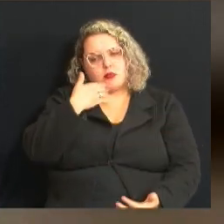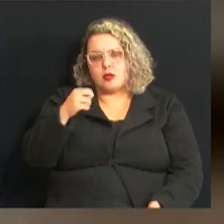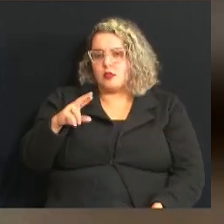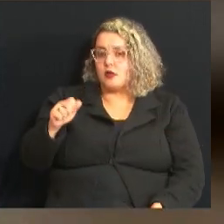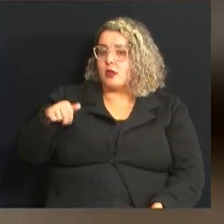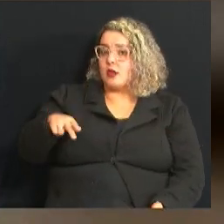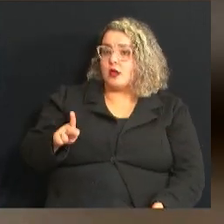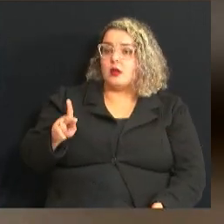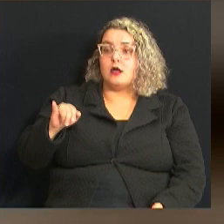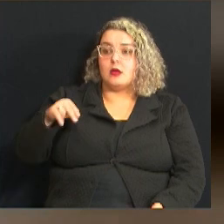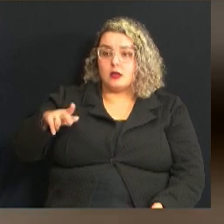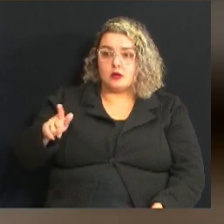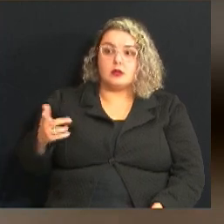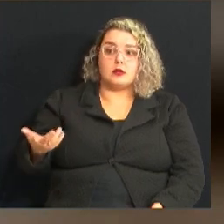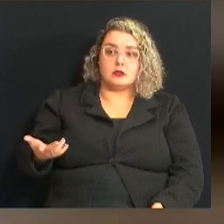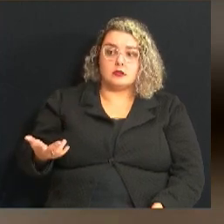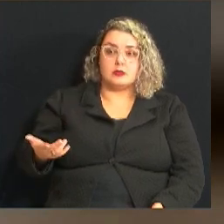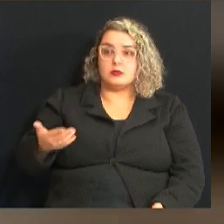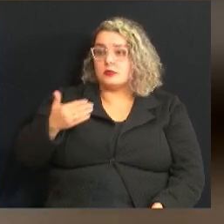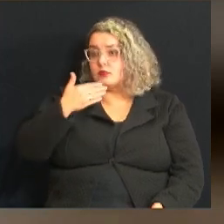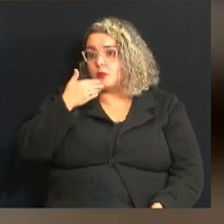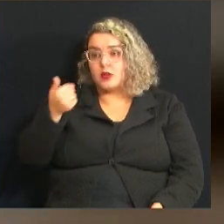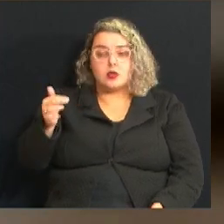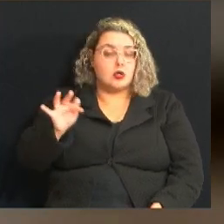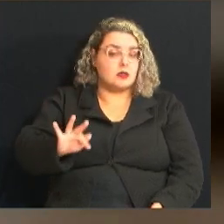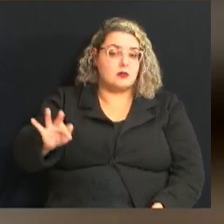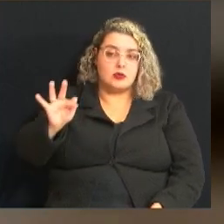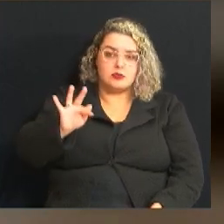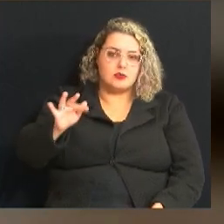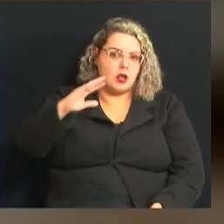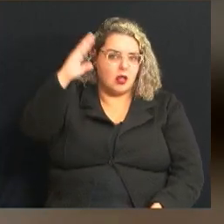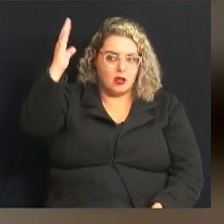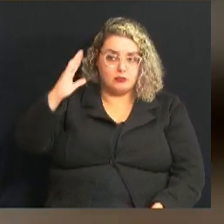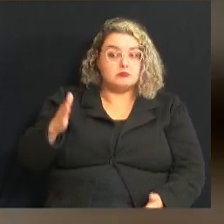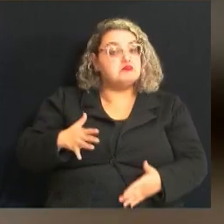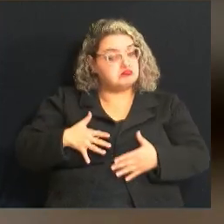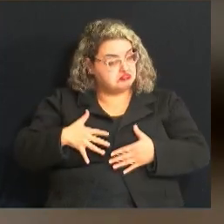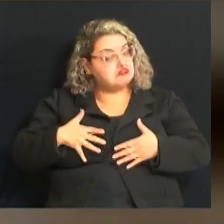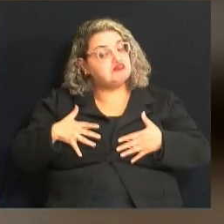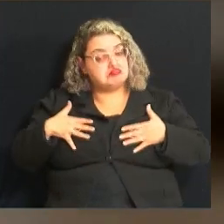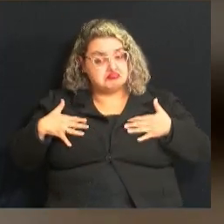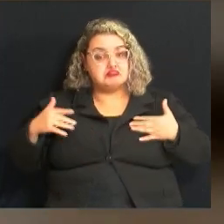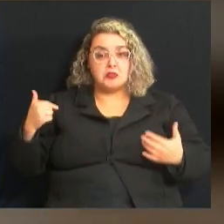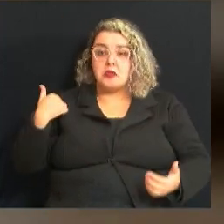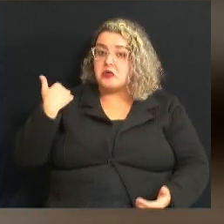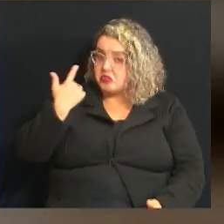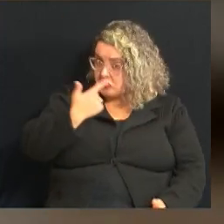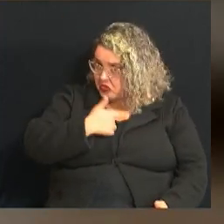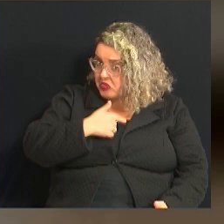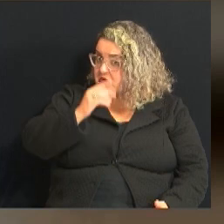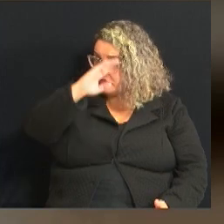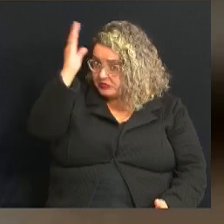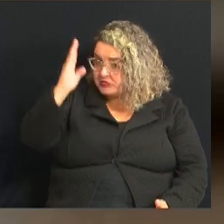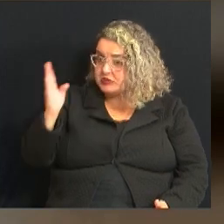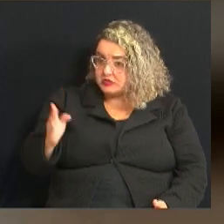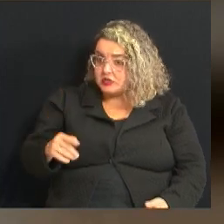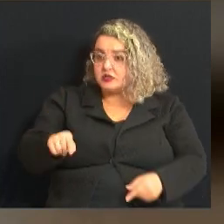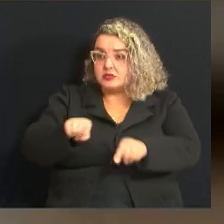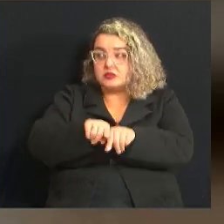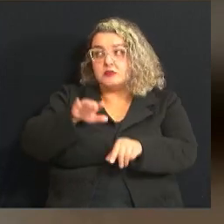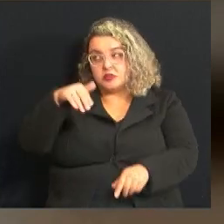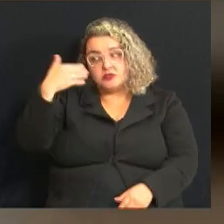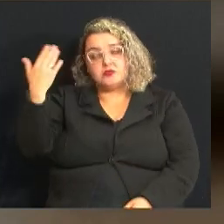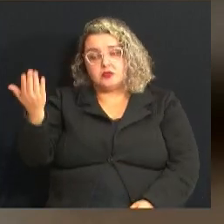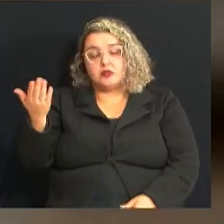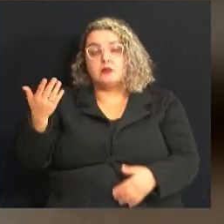universidades brasileiras. É uma instituição que nos orgulha todos nós brasileiros aqui no exterior.